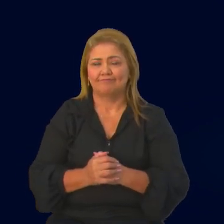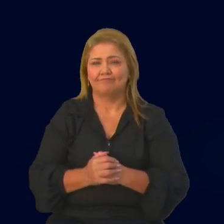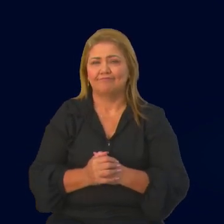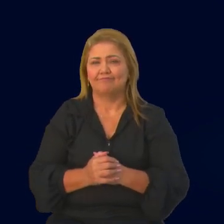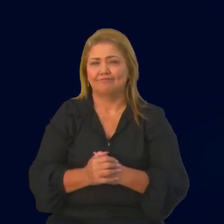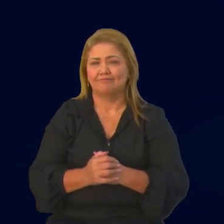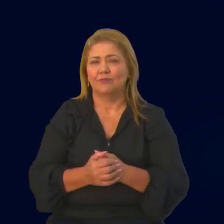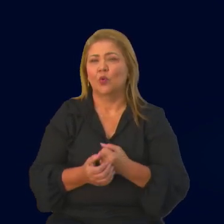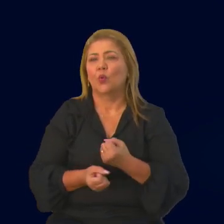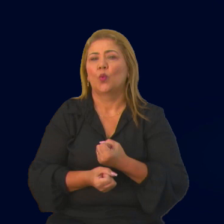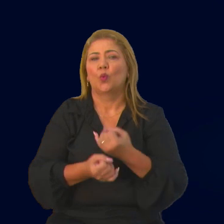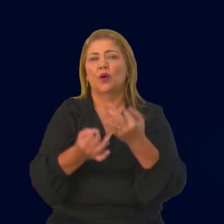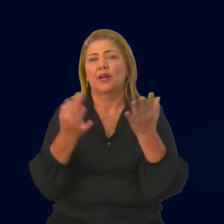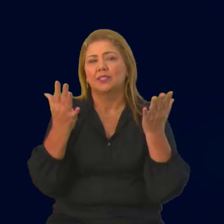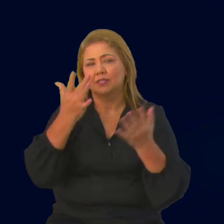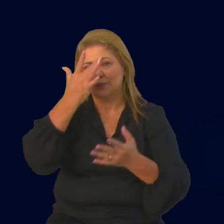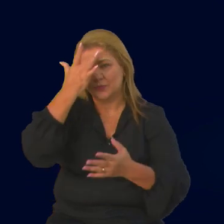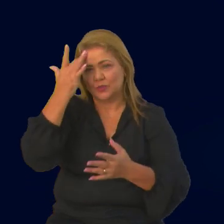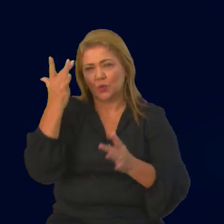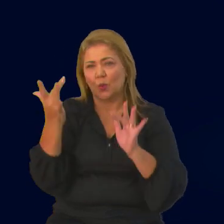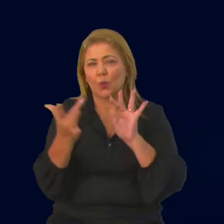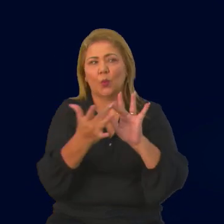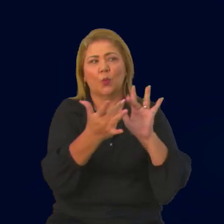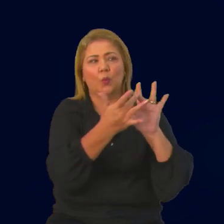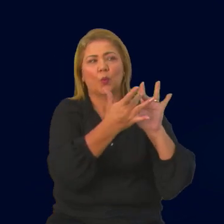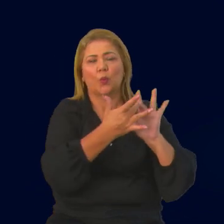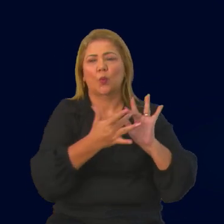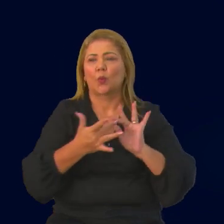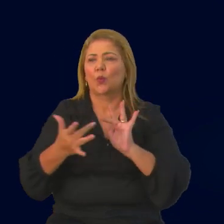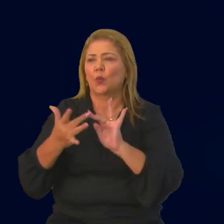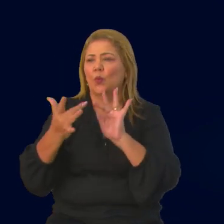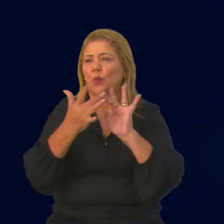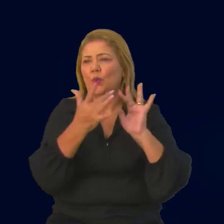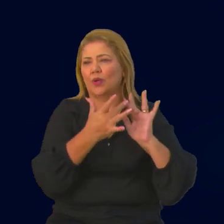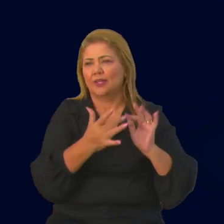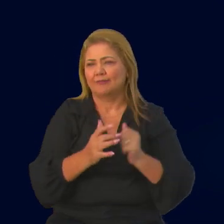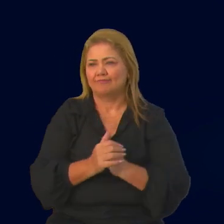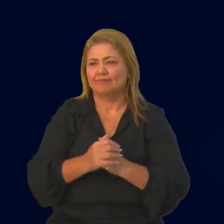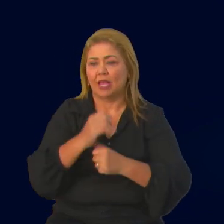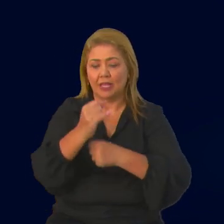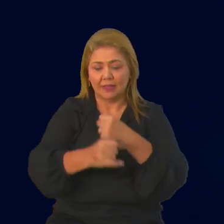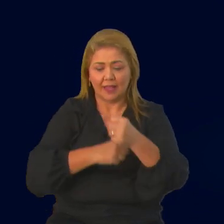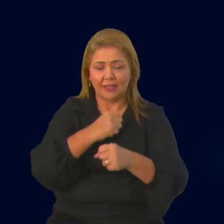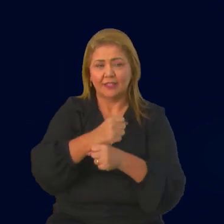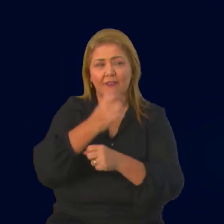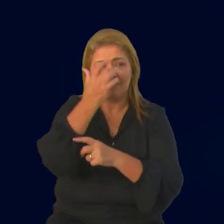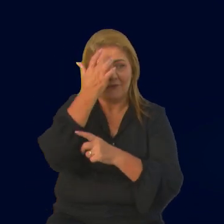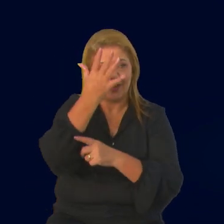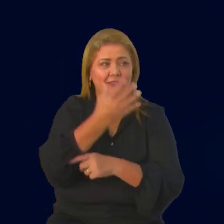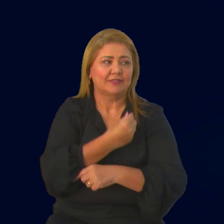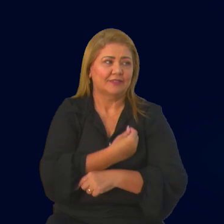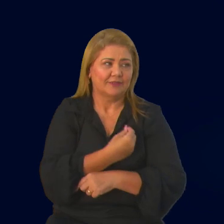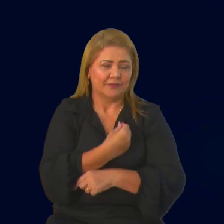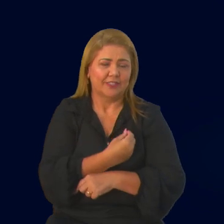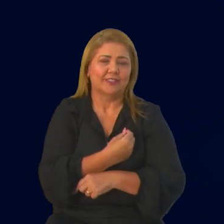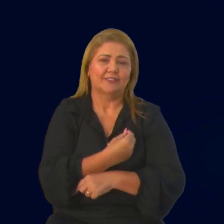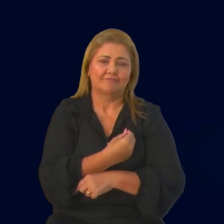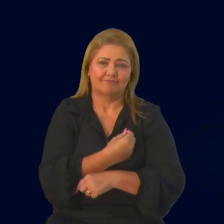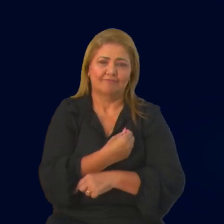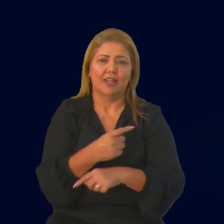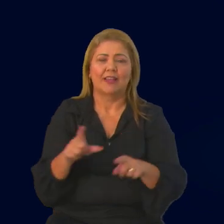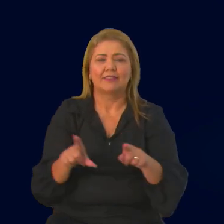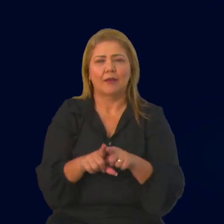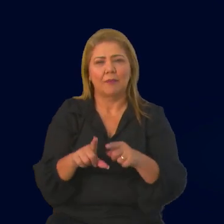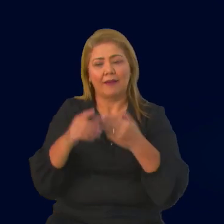Com quantas pessoas vocês se conectam? A internet facilitou muito a nossa vida. Inclusive, foi